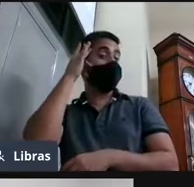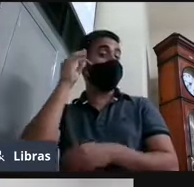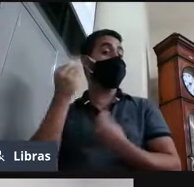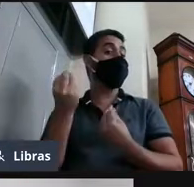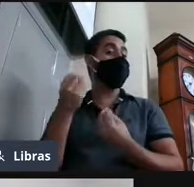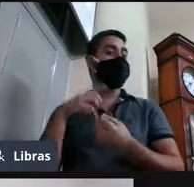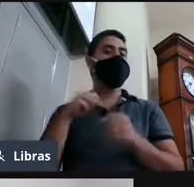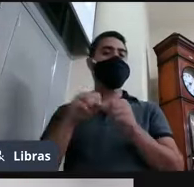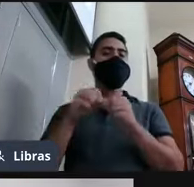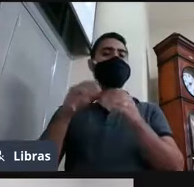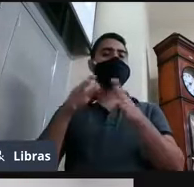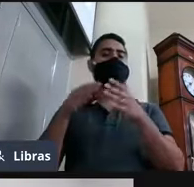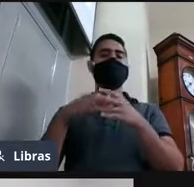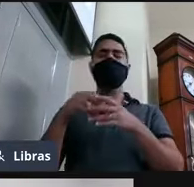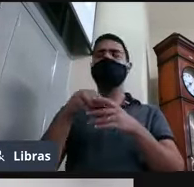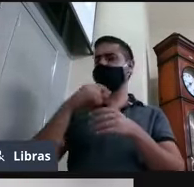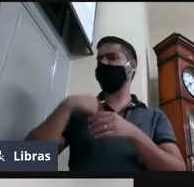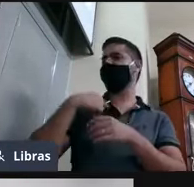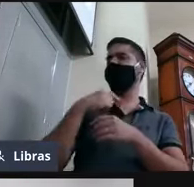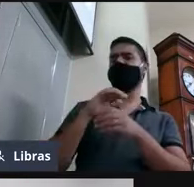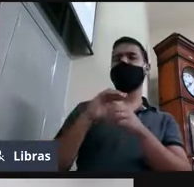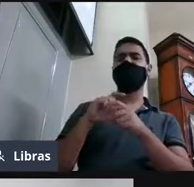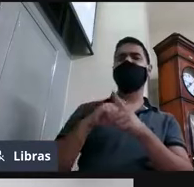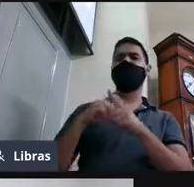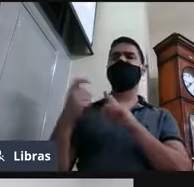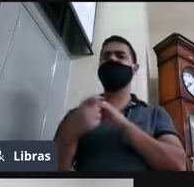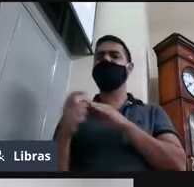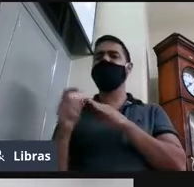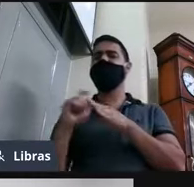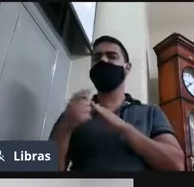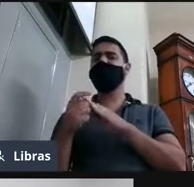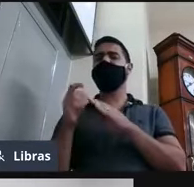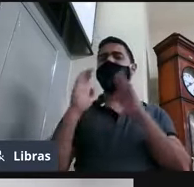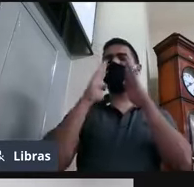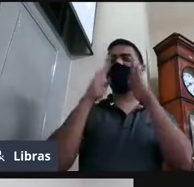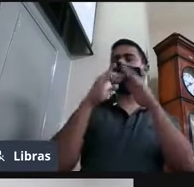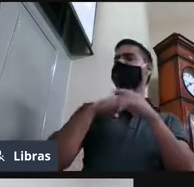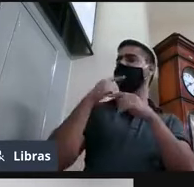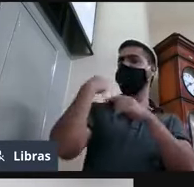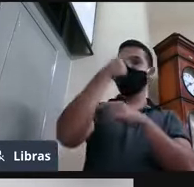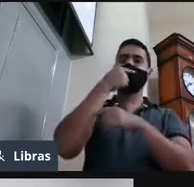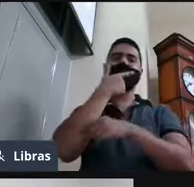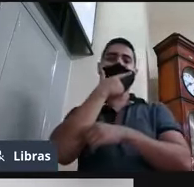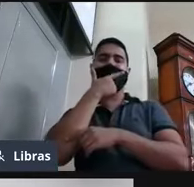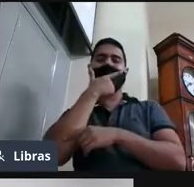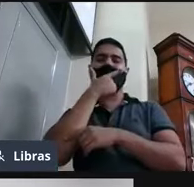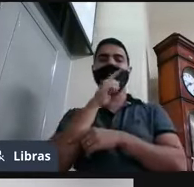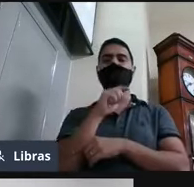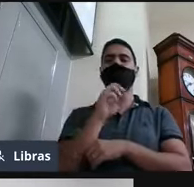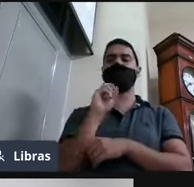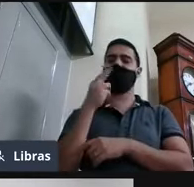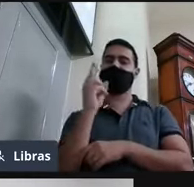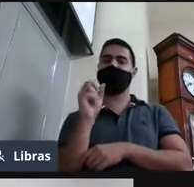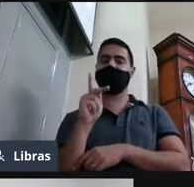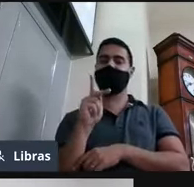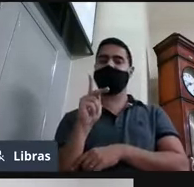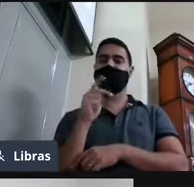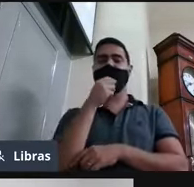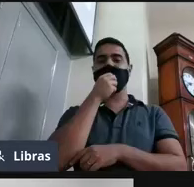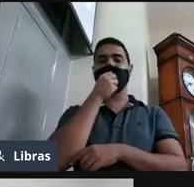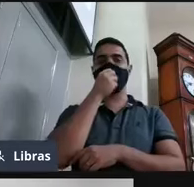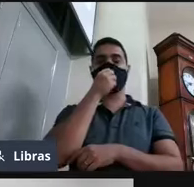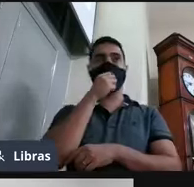fazer um pedido. Vou botar minha cara, tem um monte de coisa minha sorrindo, tá bom? Bota a cara feia. Vamos para o combate, que amanhã eu estou trabalhando de novo.